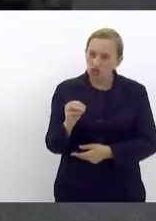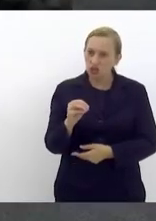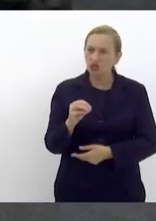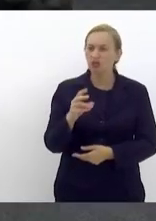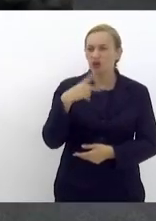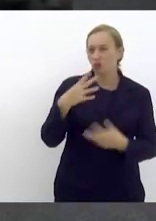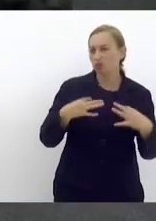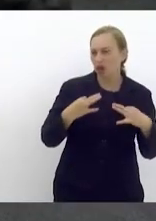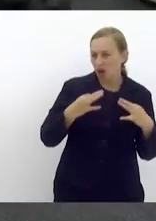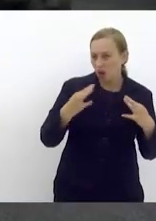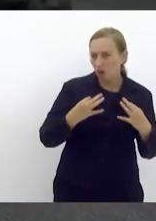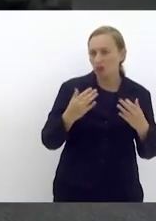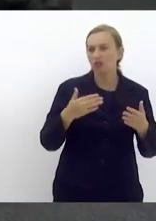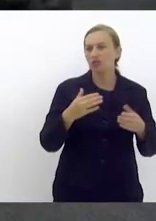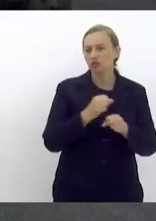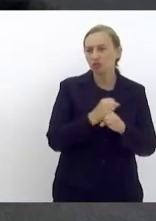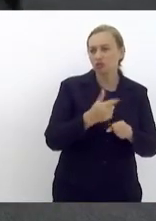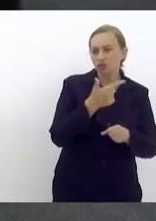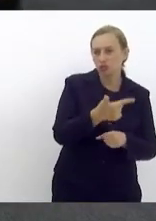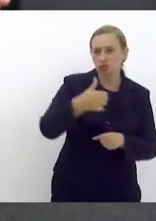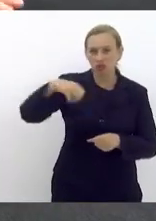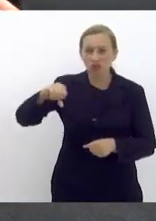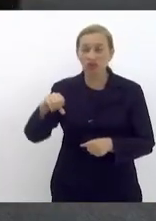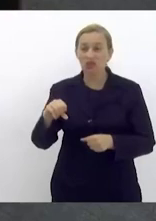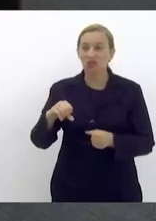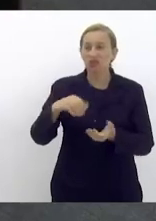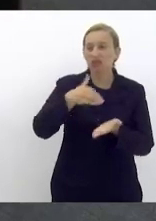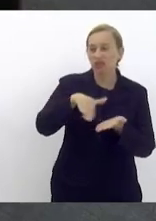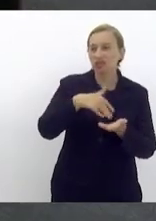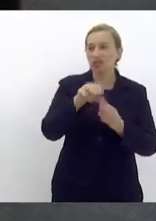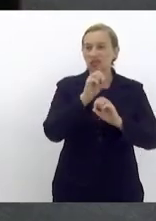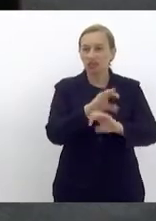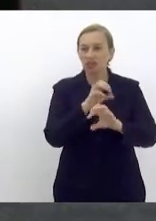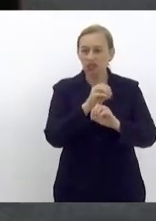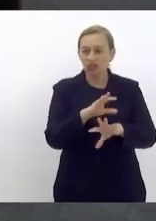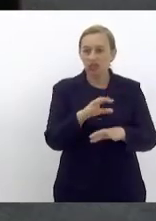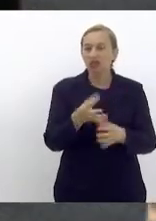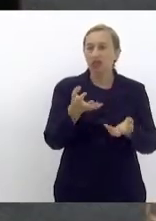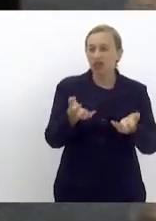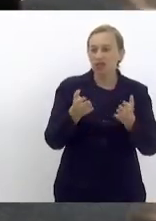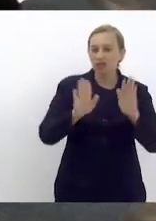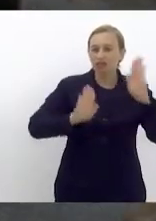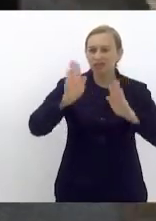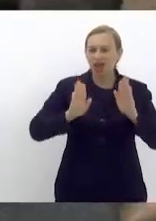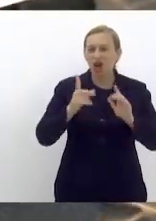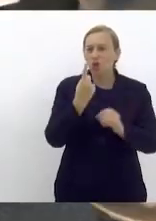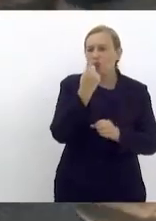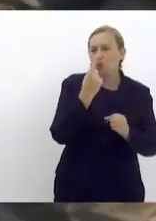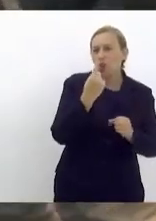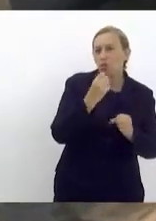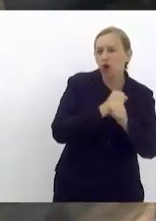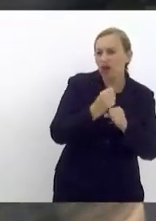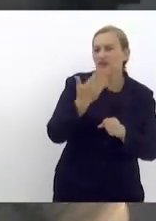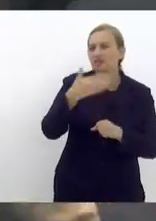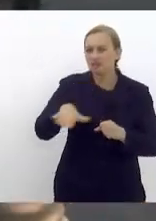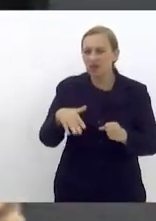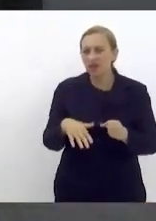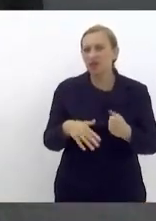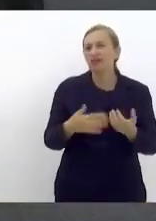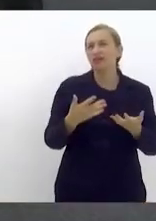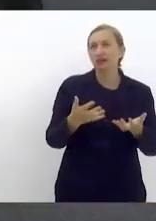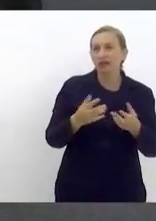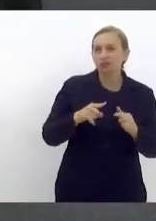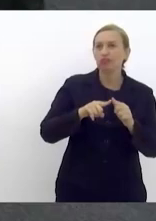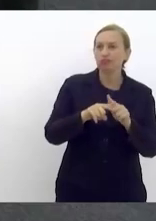dos uniformes desde 2019. O SEDUC está tentando licitar isso há um ano e meio. A toda hora tem algum empecilho, alguma